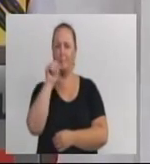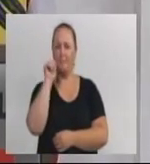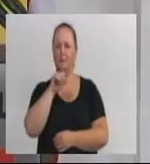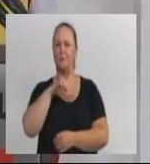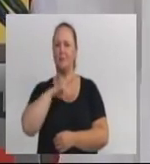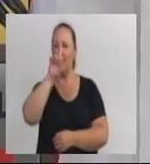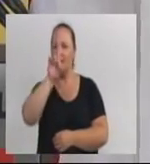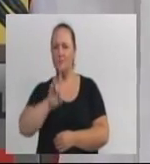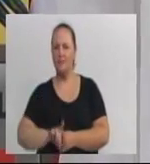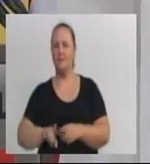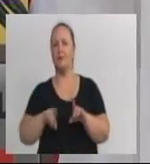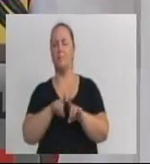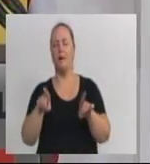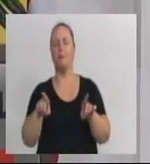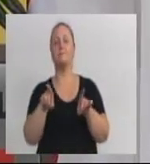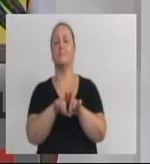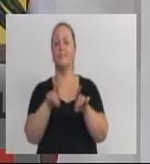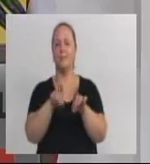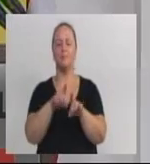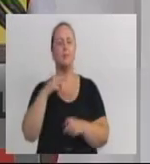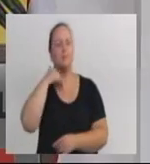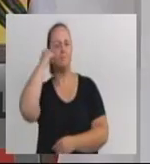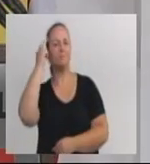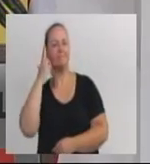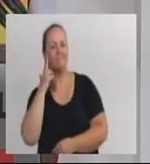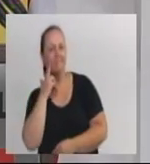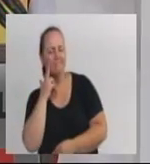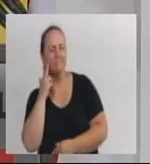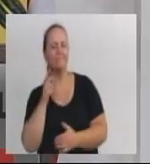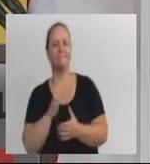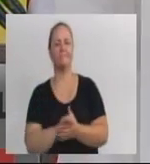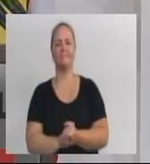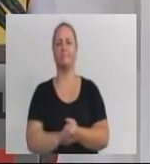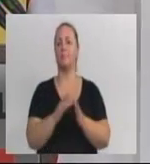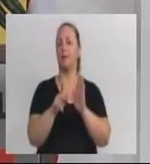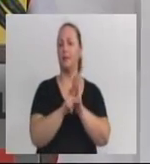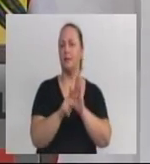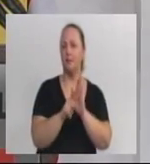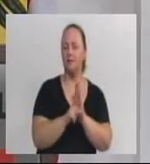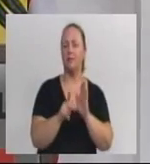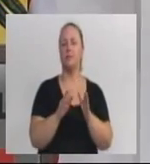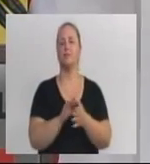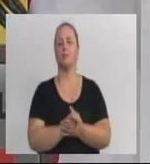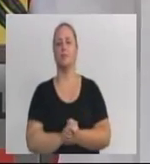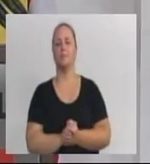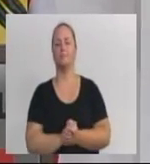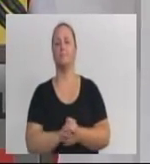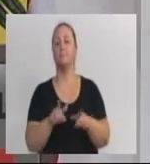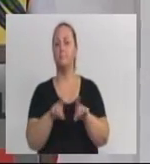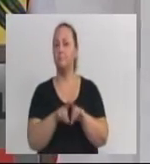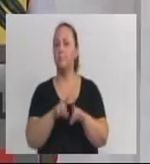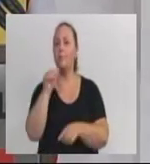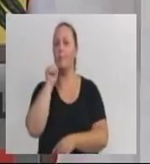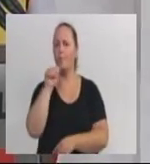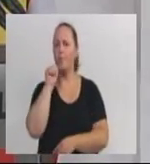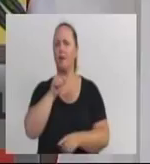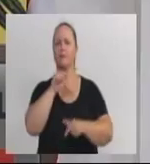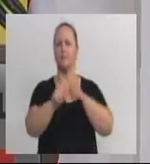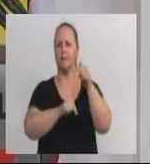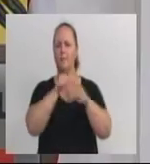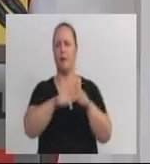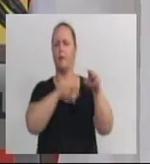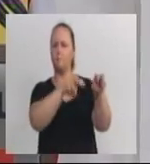mulher negra, a mulher indígena, a mulher que tem o trabalho no